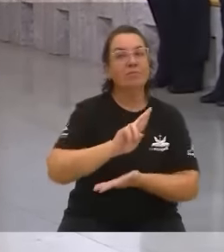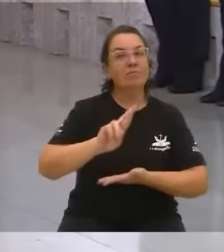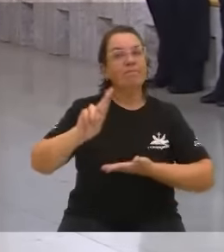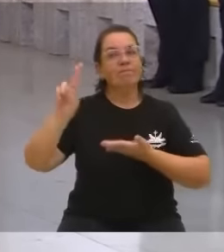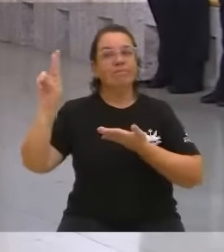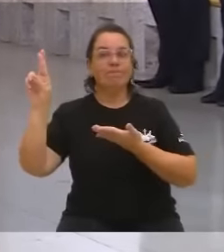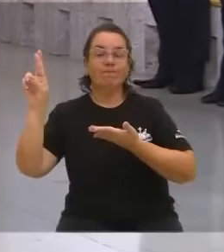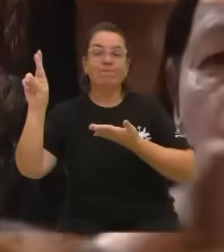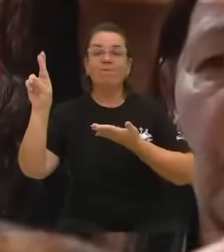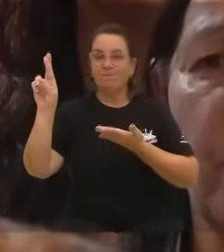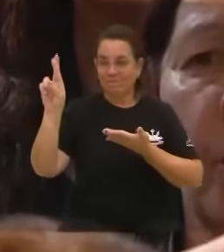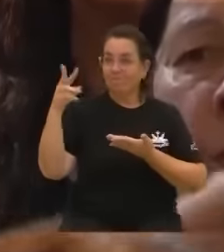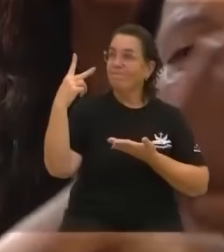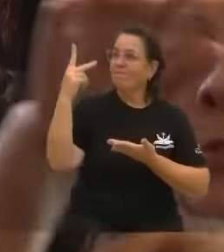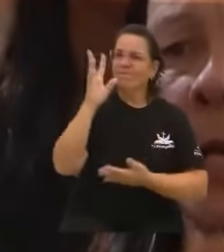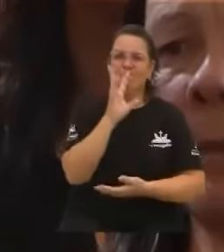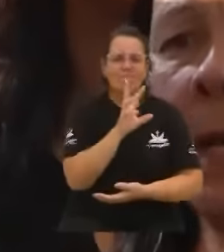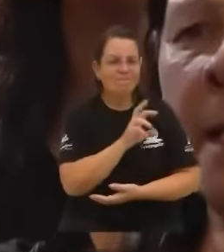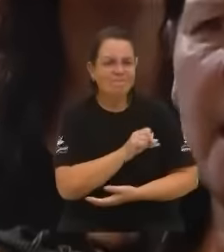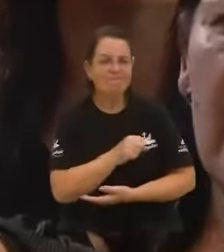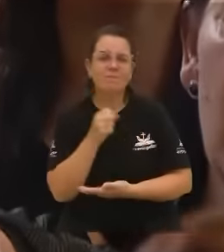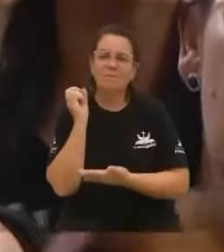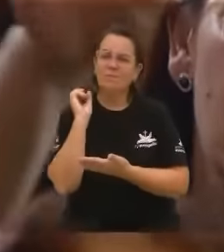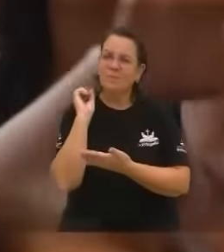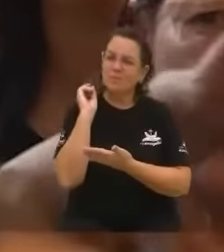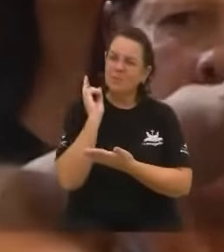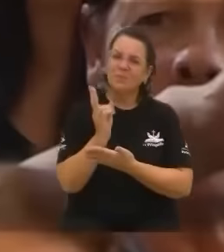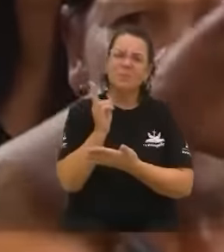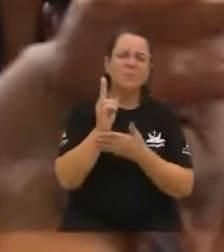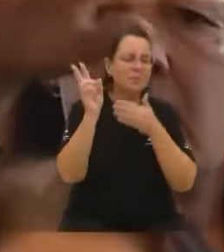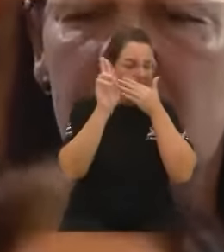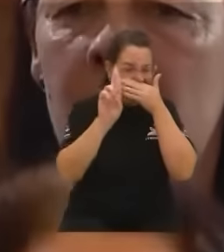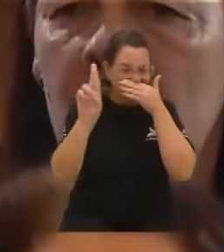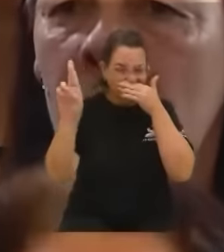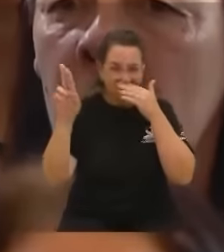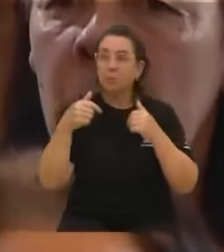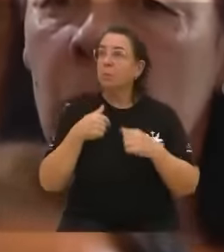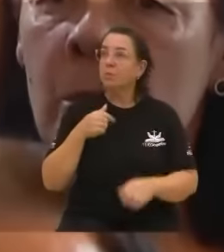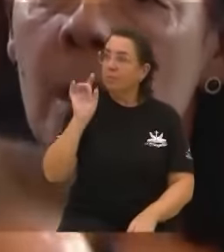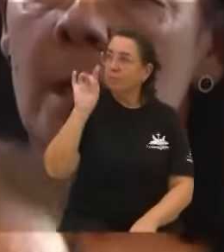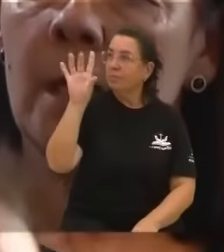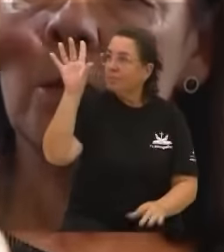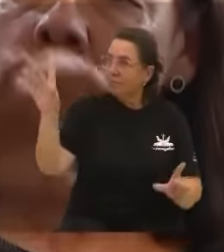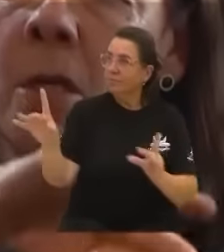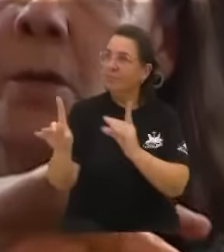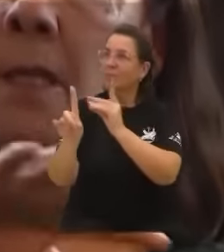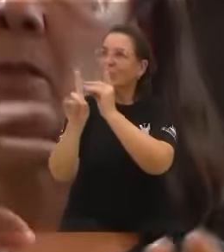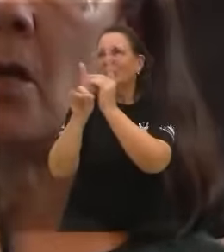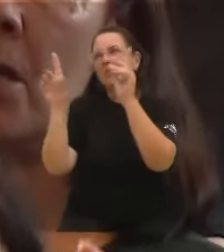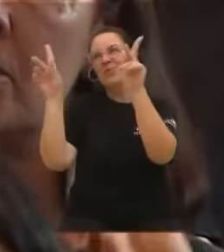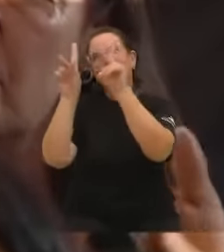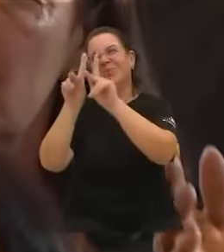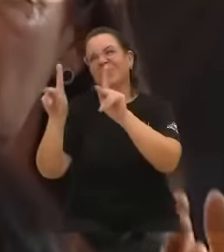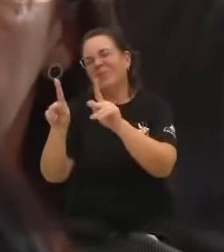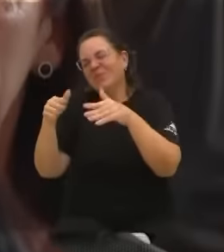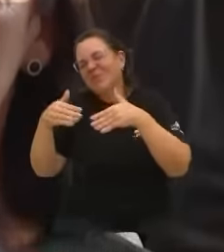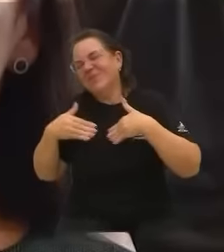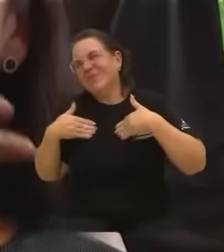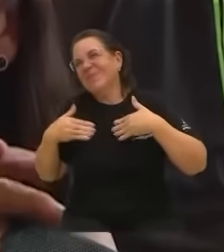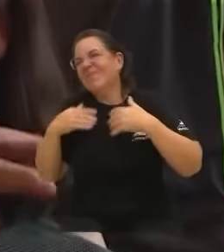amarei, Senhor. Te amarei, Senhor. Eu só encontro